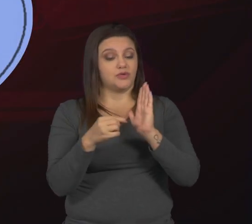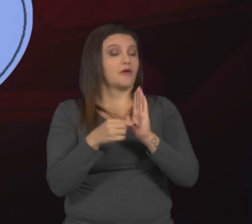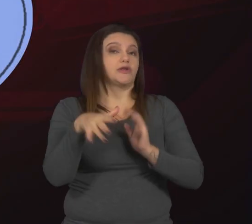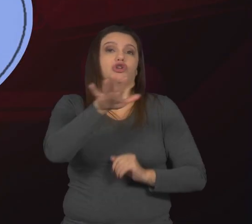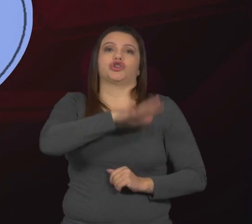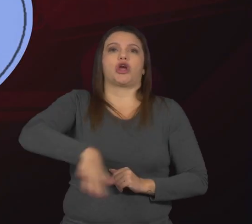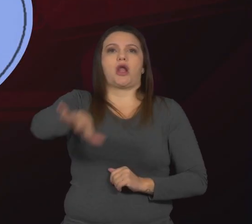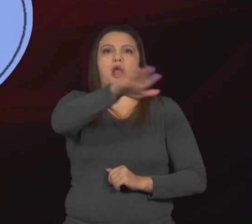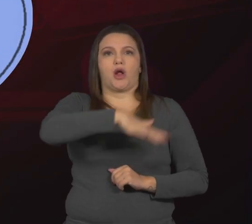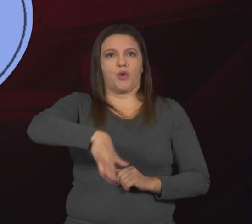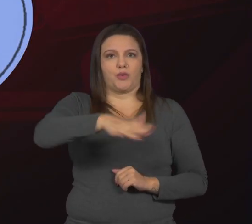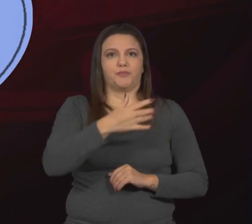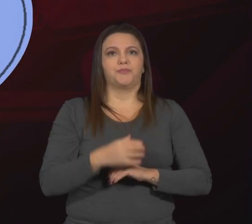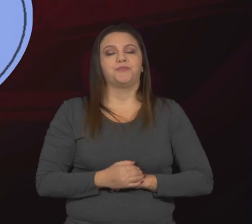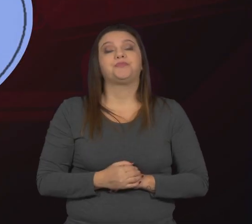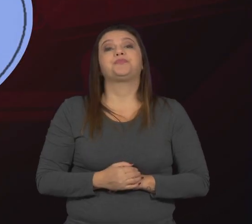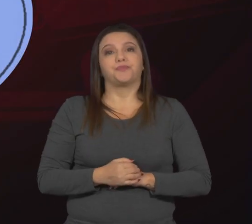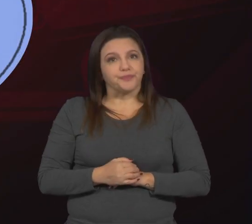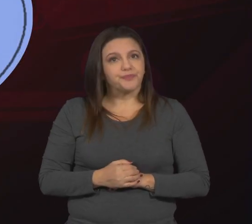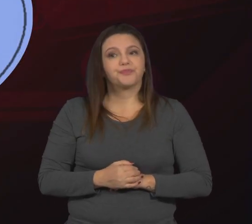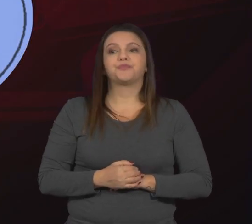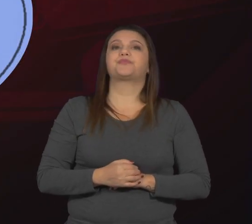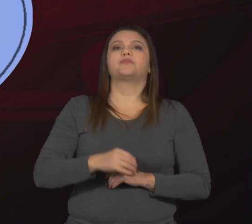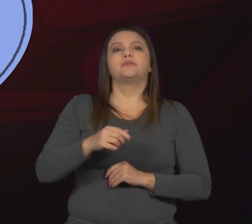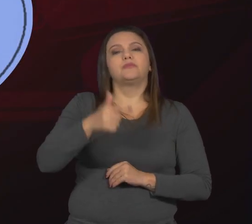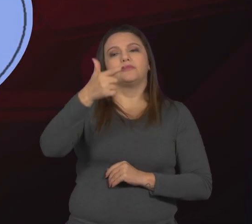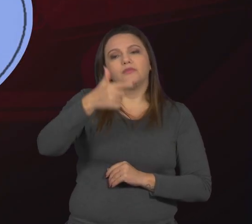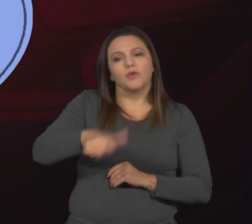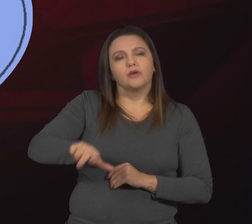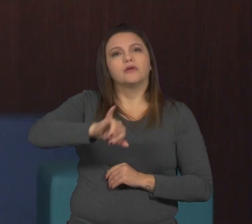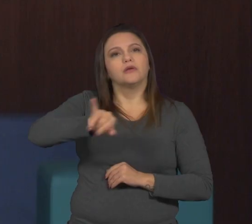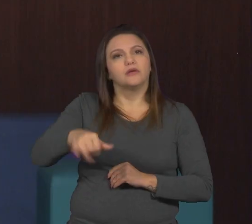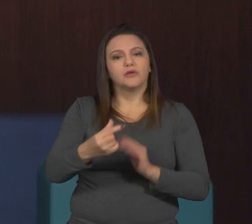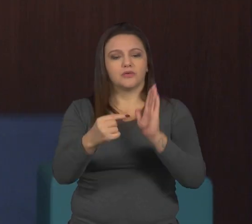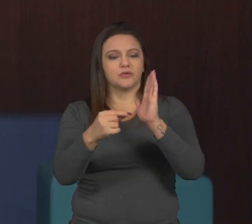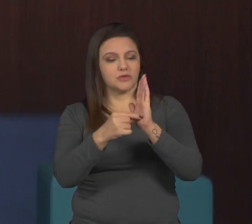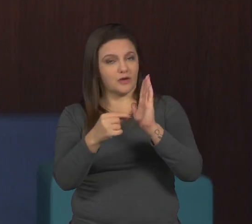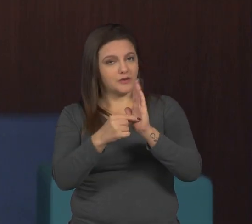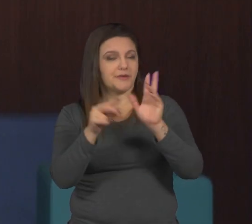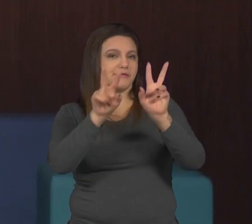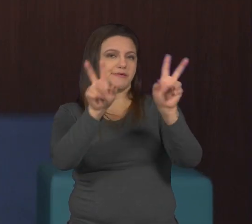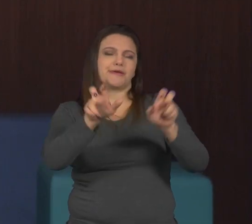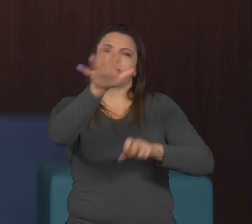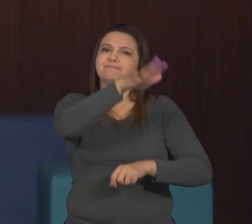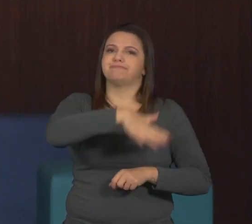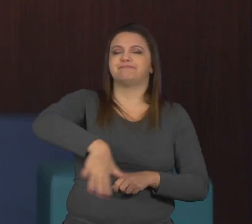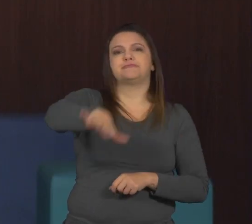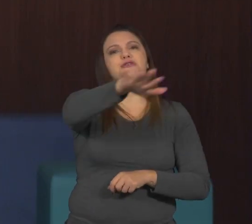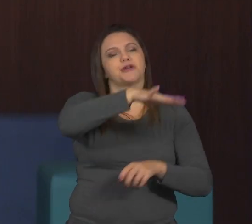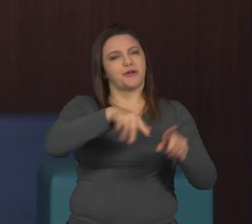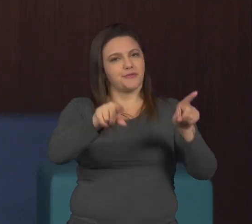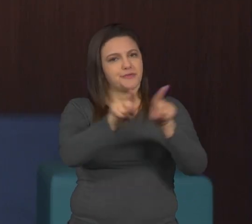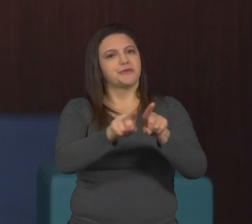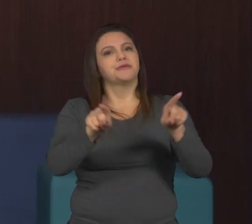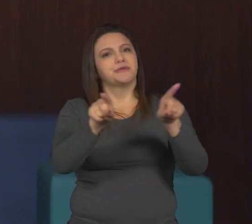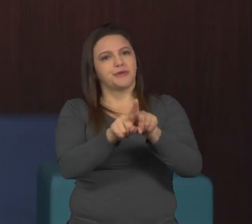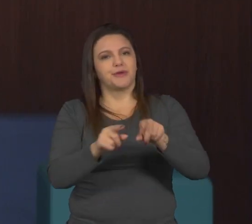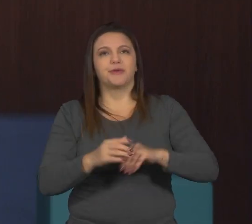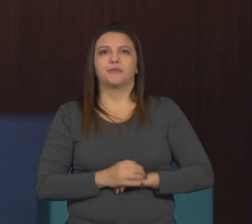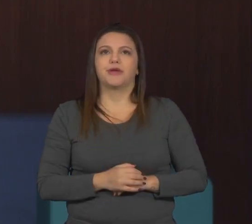software em geral. Reuso de software é um tema super abrangente, e cada um desses temas aqui, por si só, pode ser